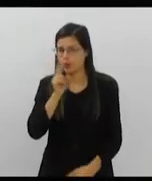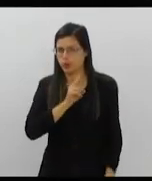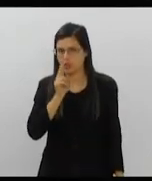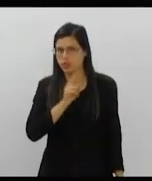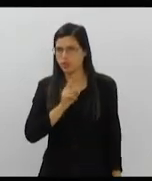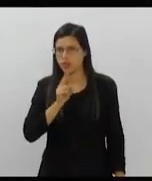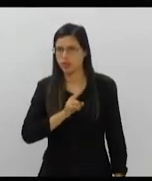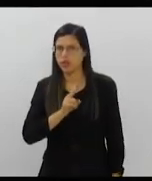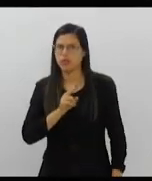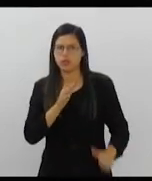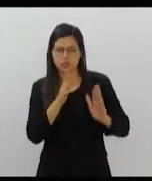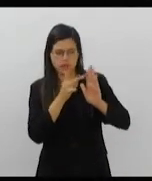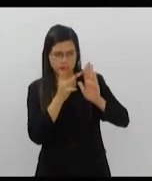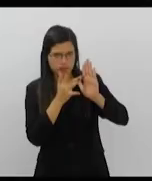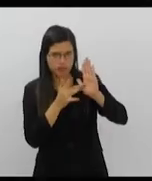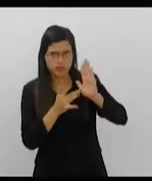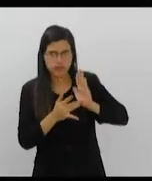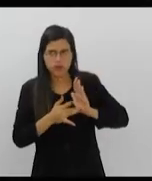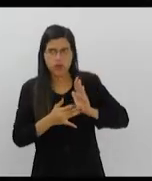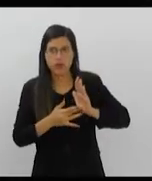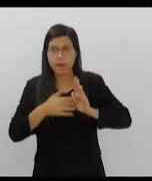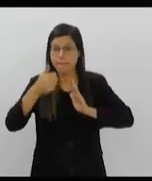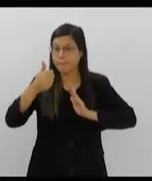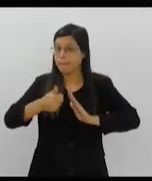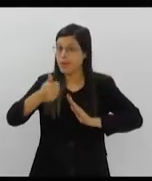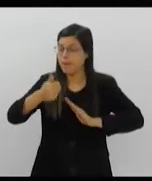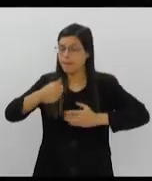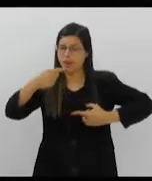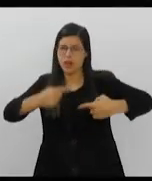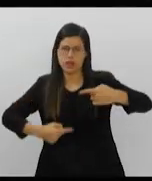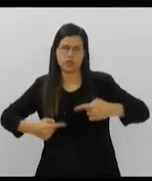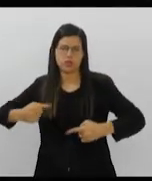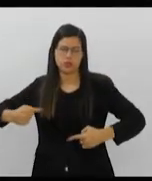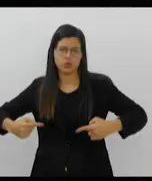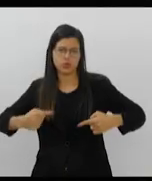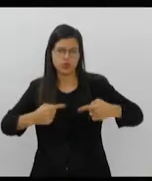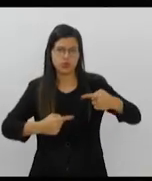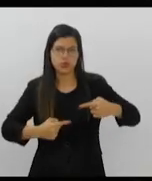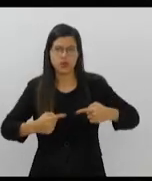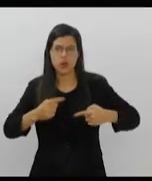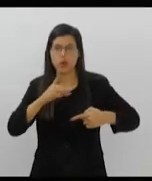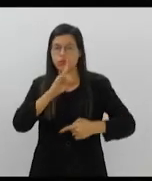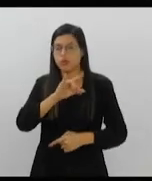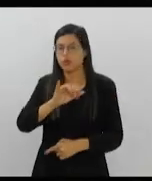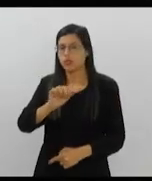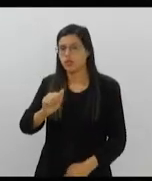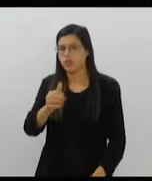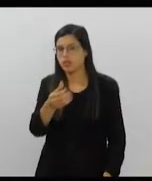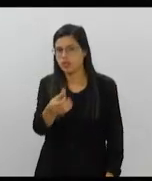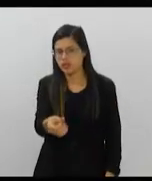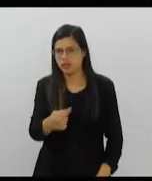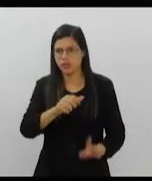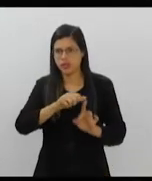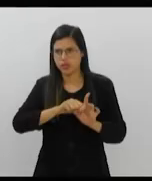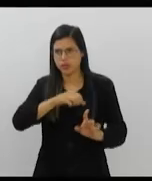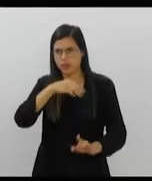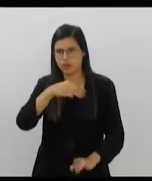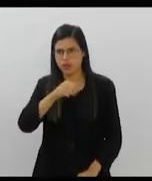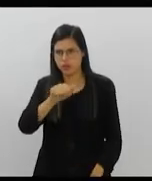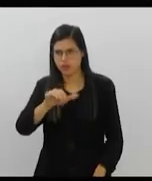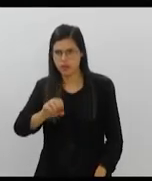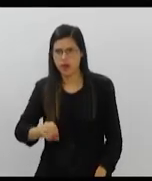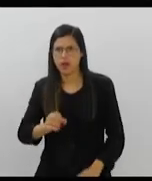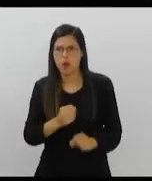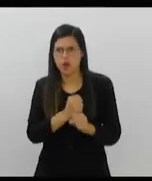Veio a pauta para a primeira discussão em 16 de maio de 24,